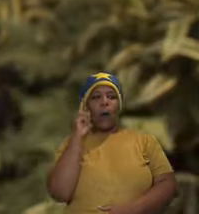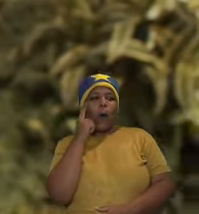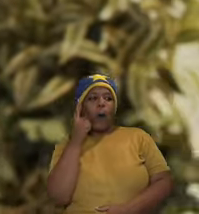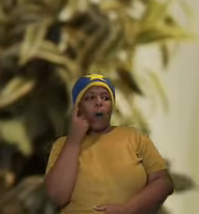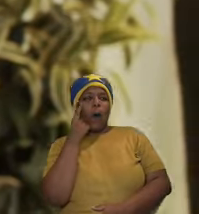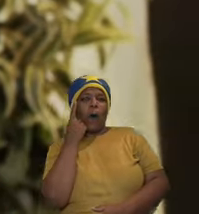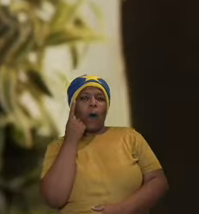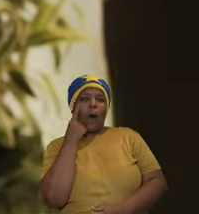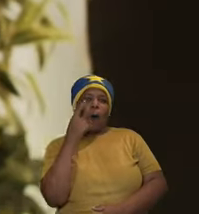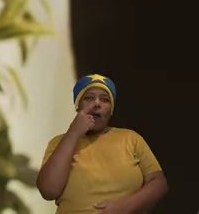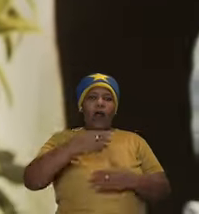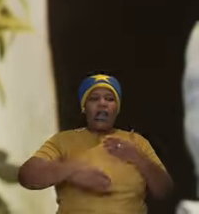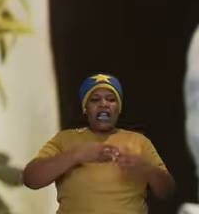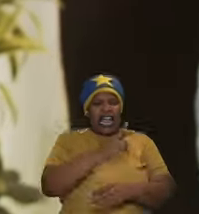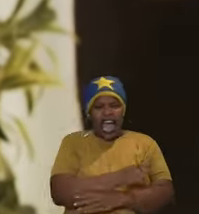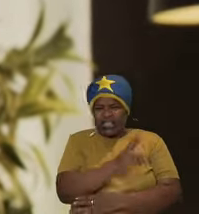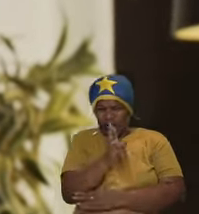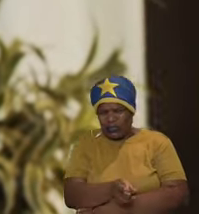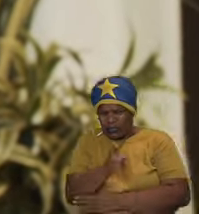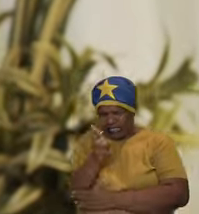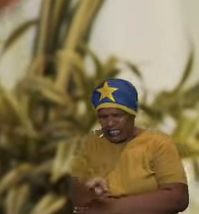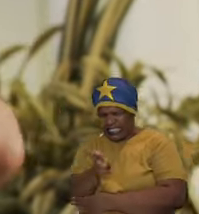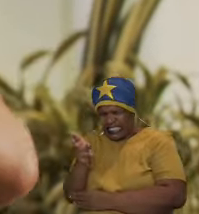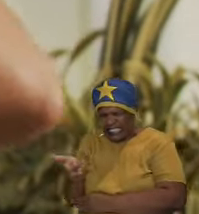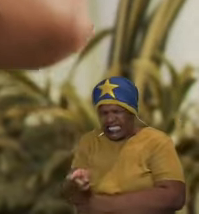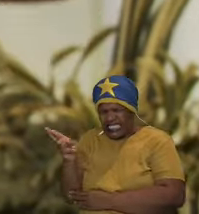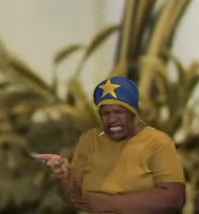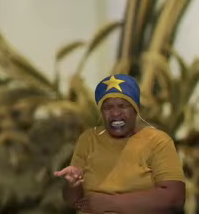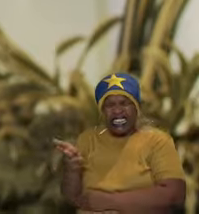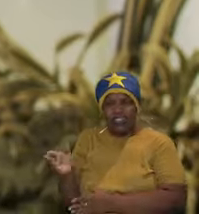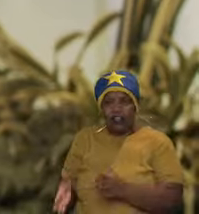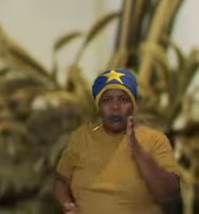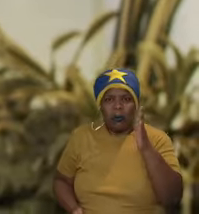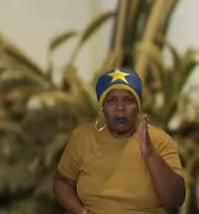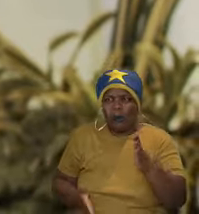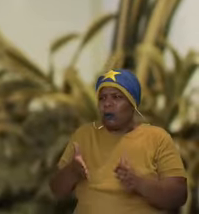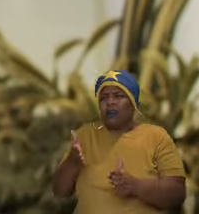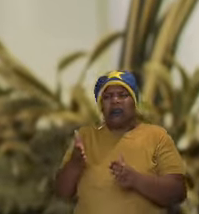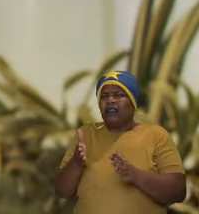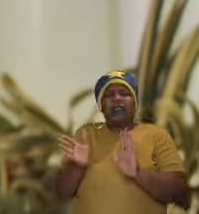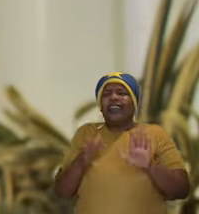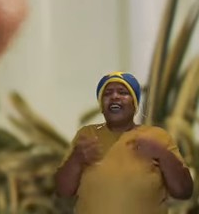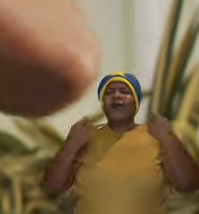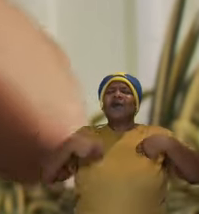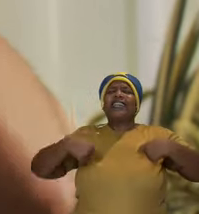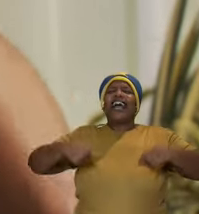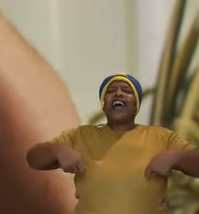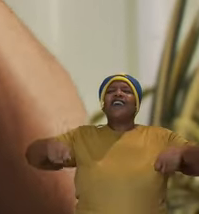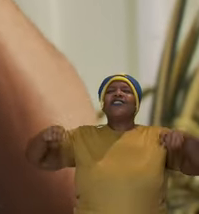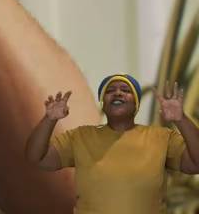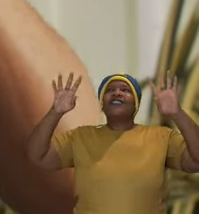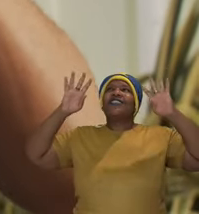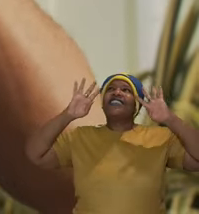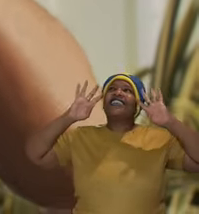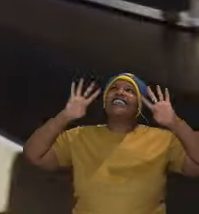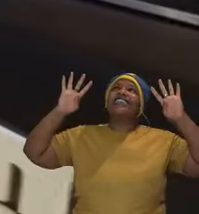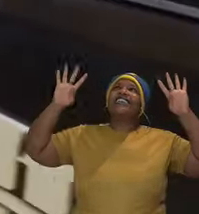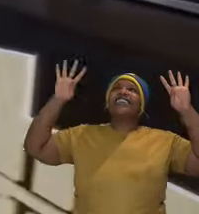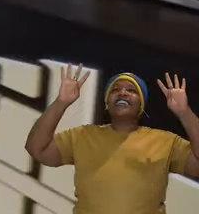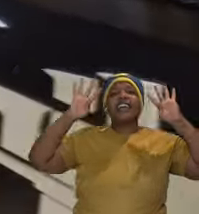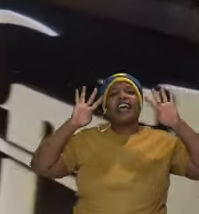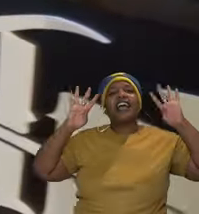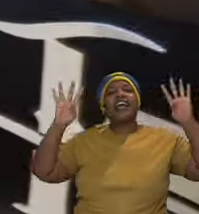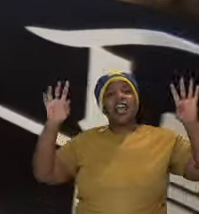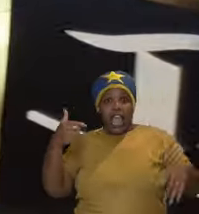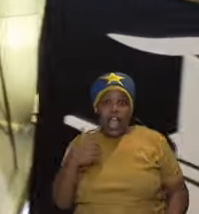Lucina. E a rotina tava sádica, nostálgica, robótica. Eu só precisava de alguma coisa mais. Mas se eu venho, sou mais que